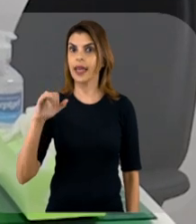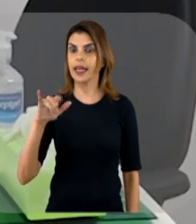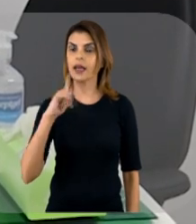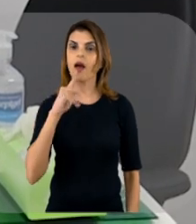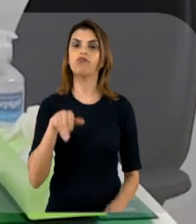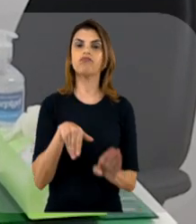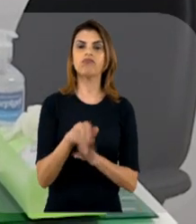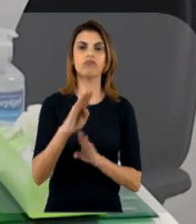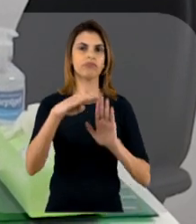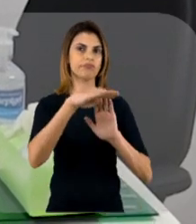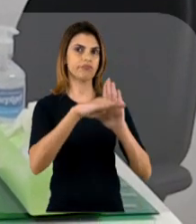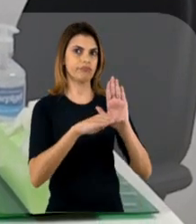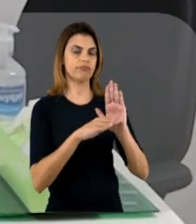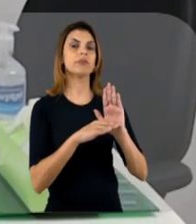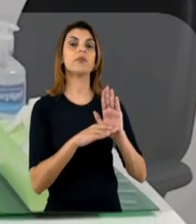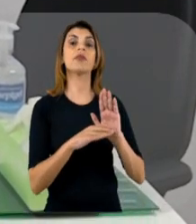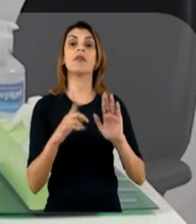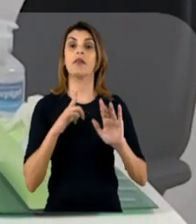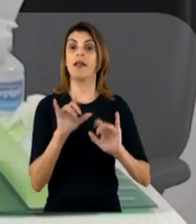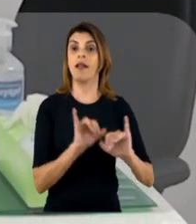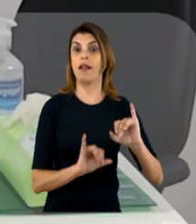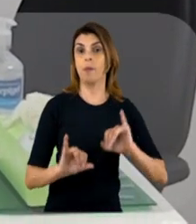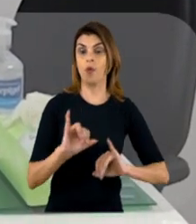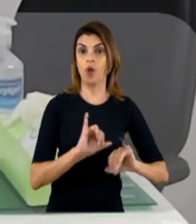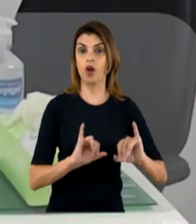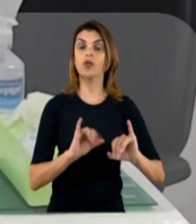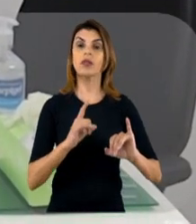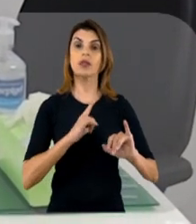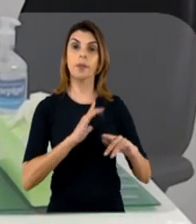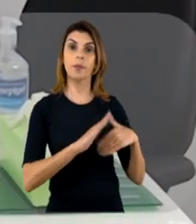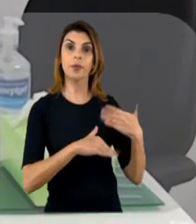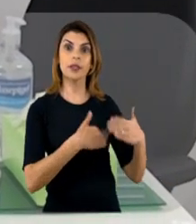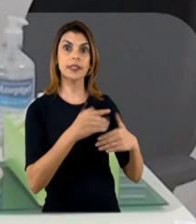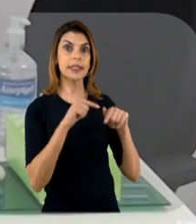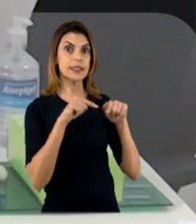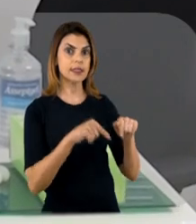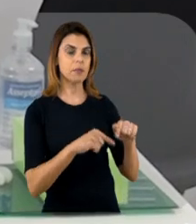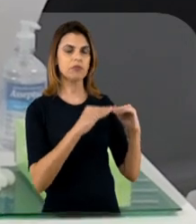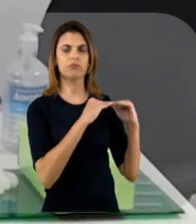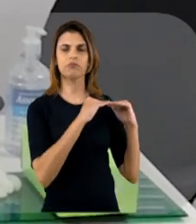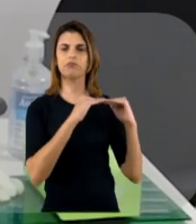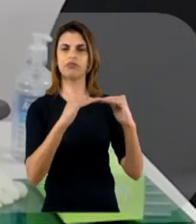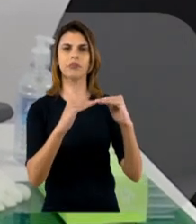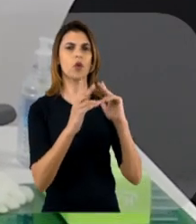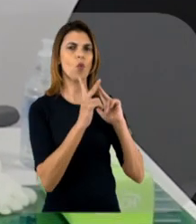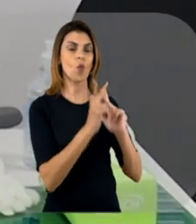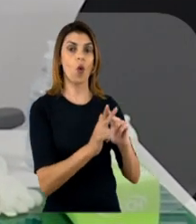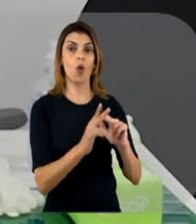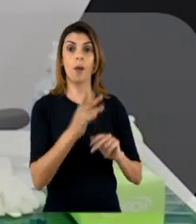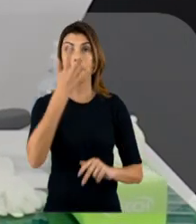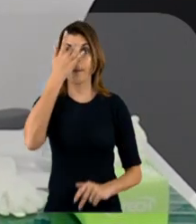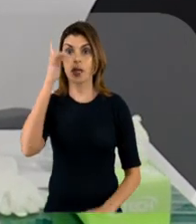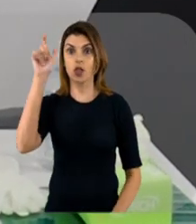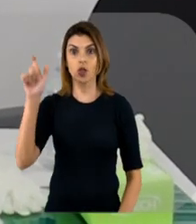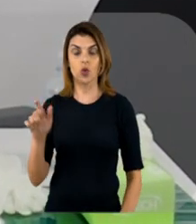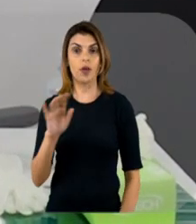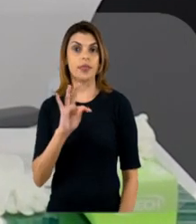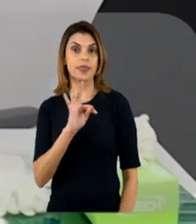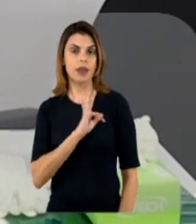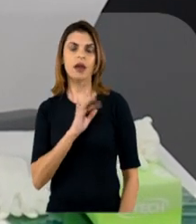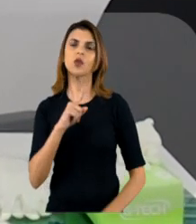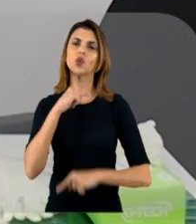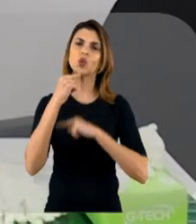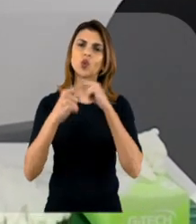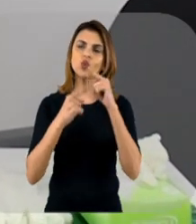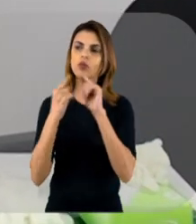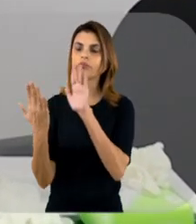além dele nós vamos ter também no laboratório um procedimento operacional padrão no qual técnico vai retirar todas